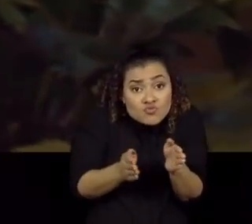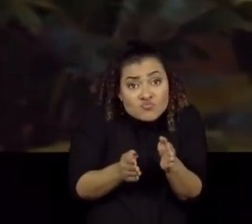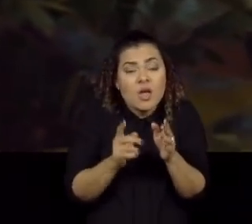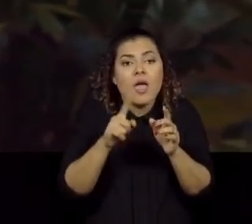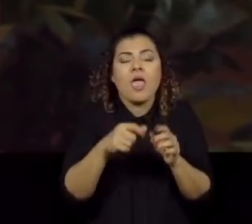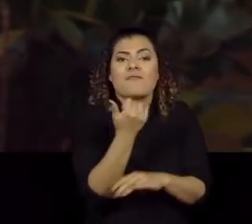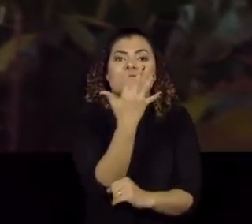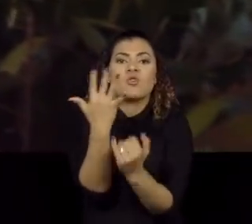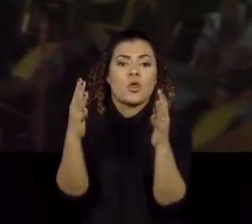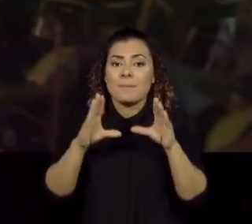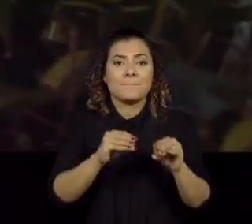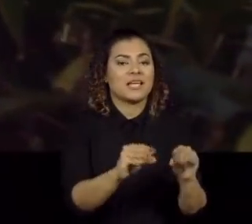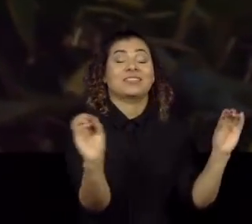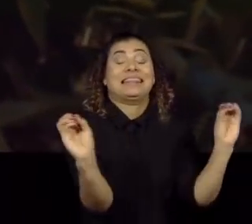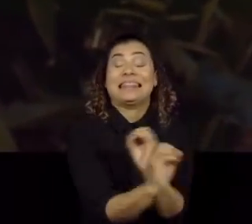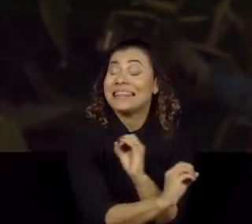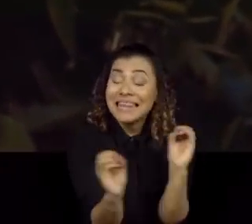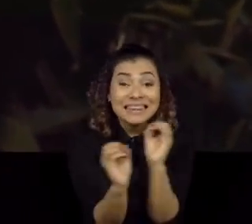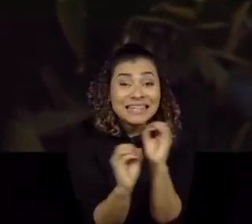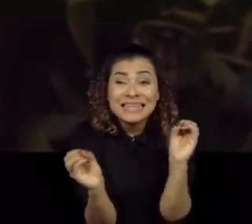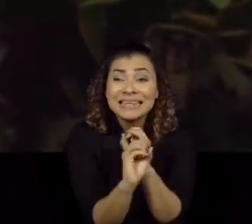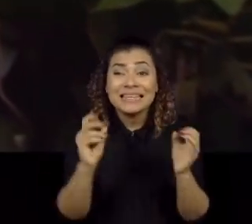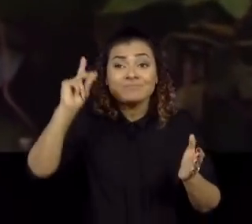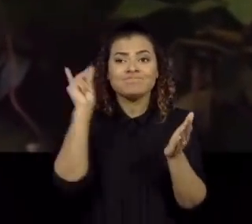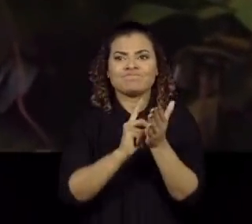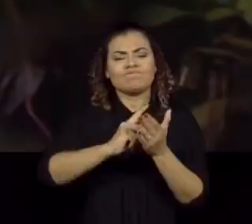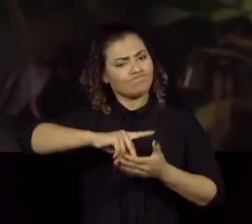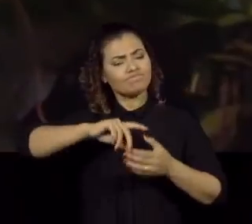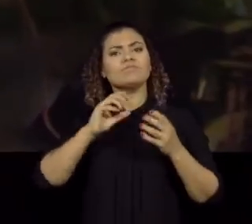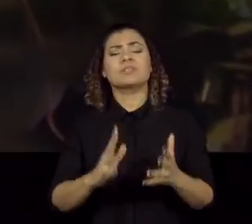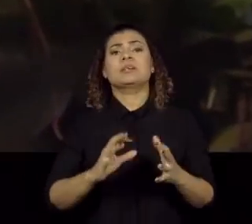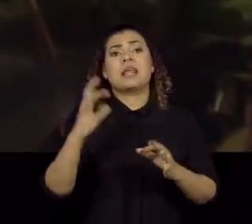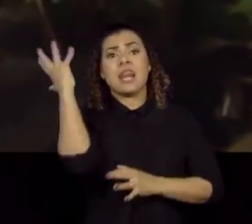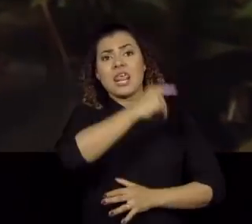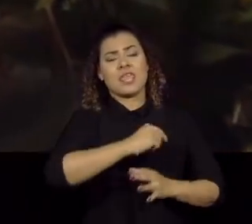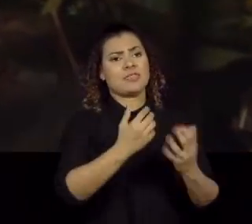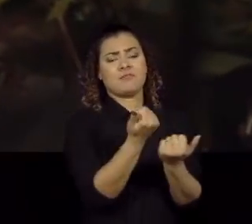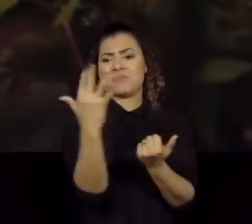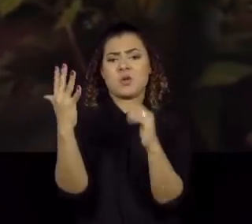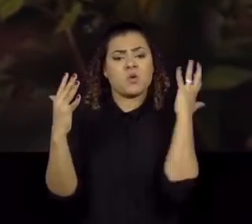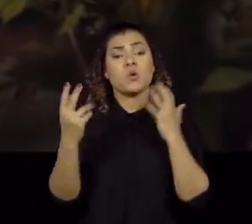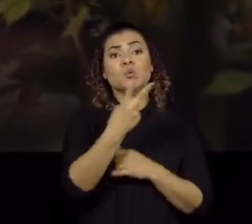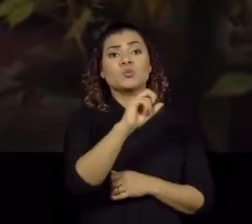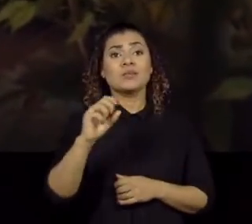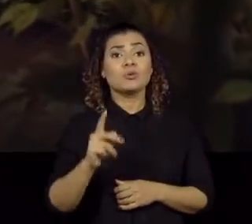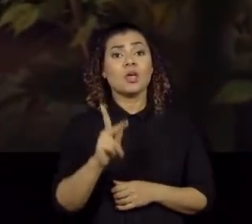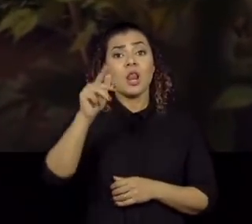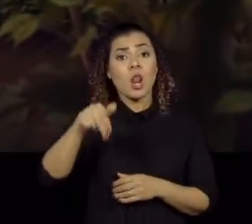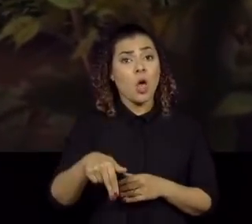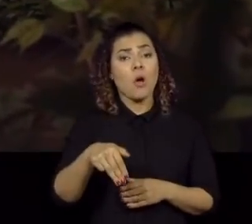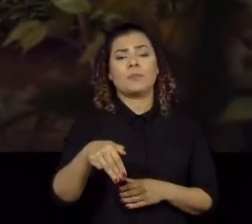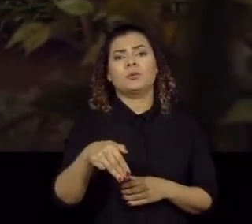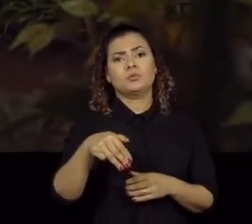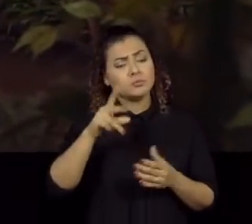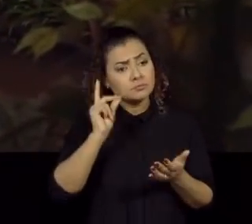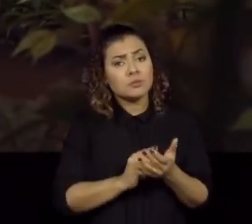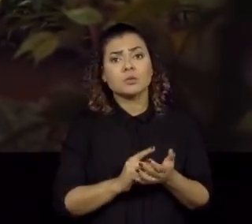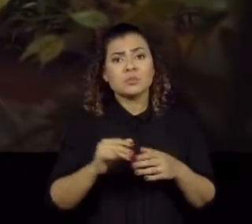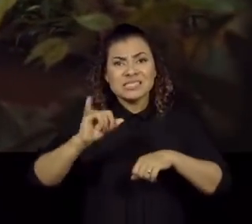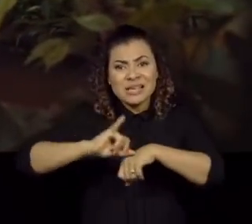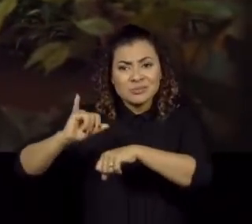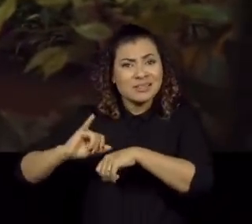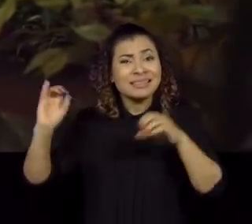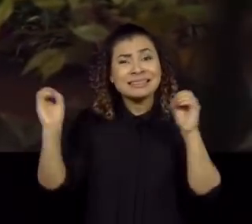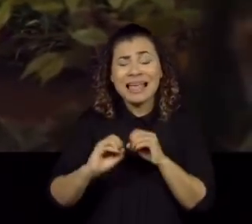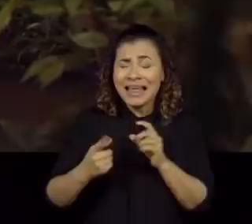intacta, extremamente viva e fértil, a mais de 200 quilômetros de qualquer centro urbano branco.